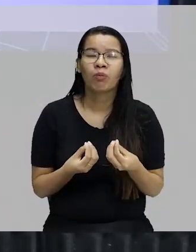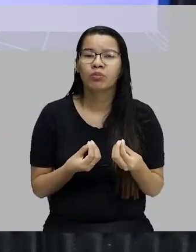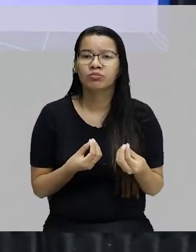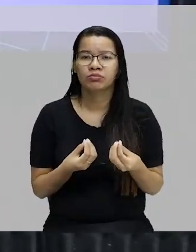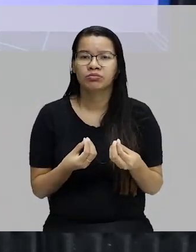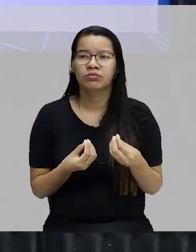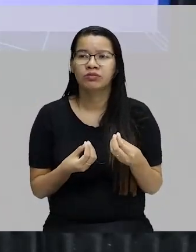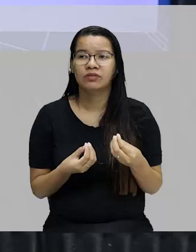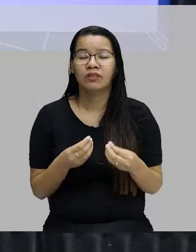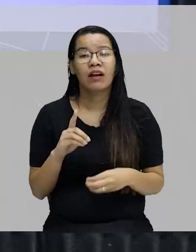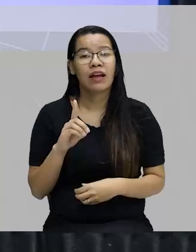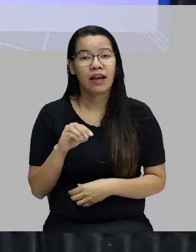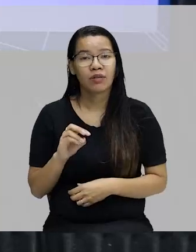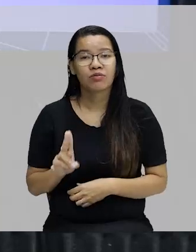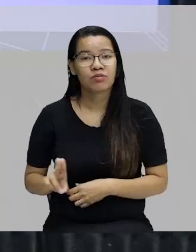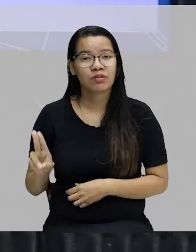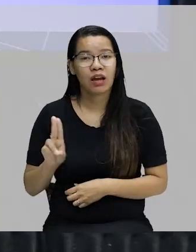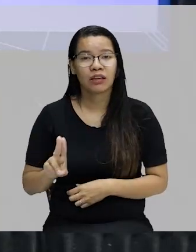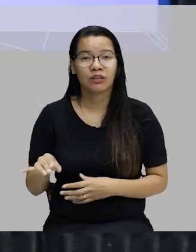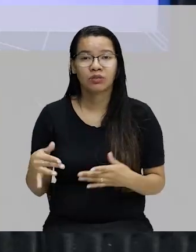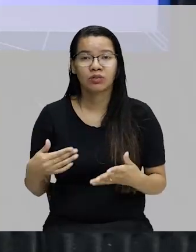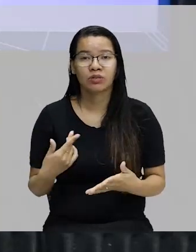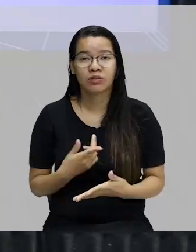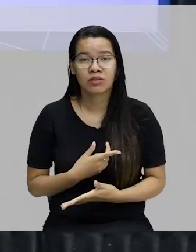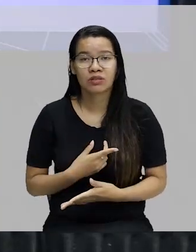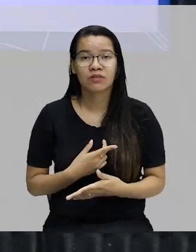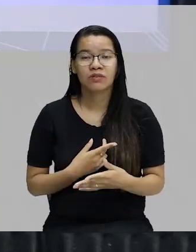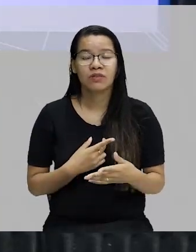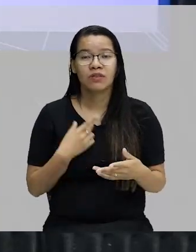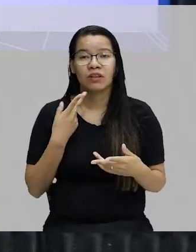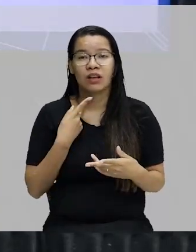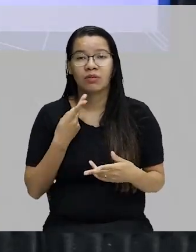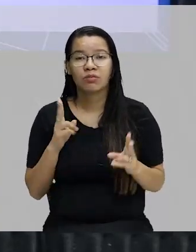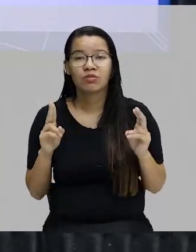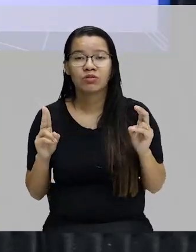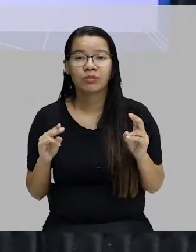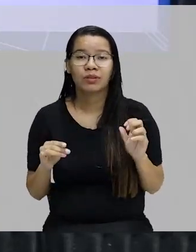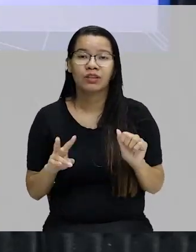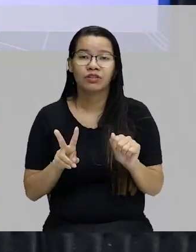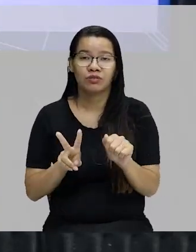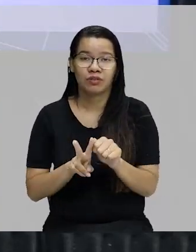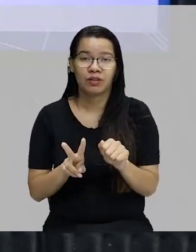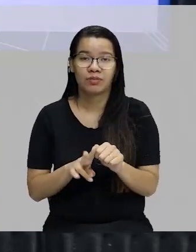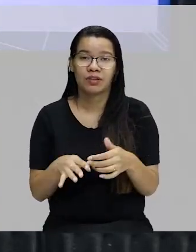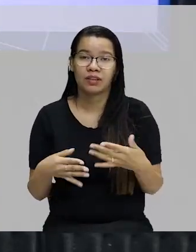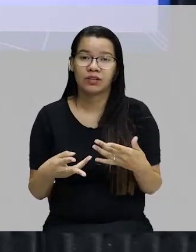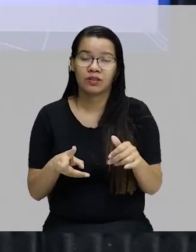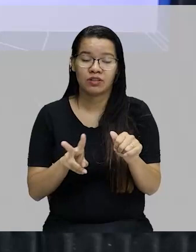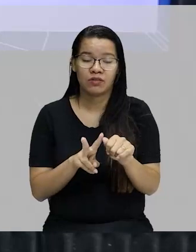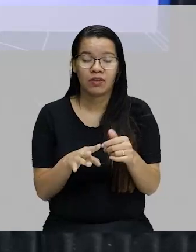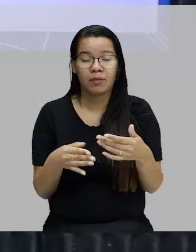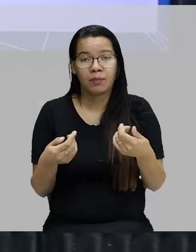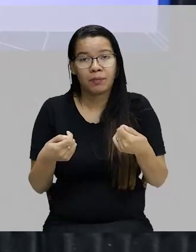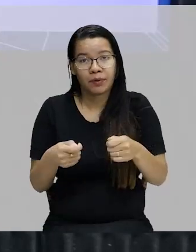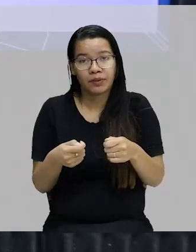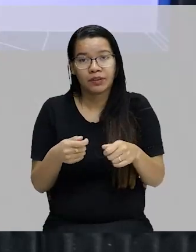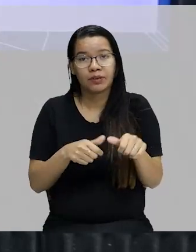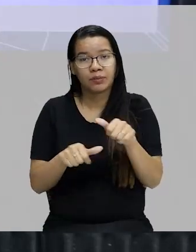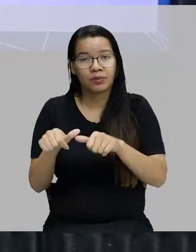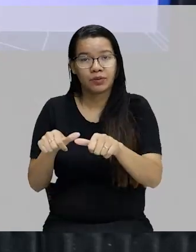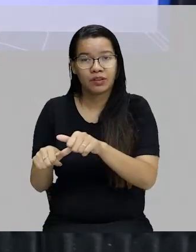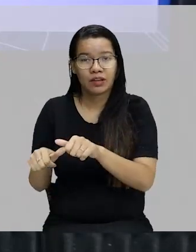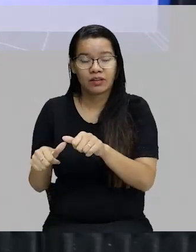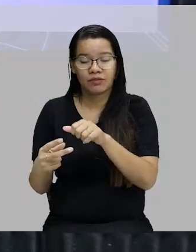forma, ela vai ser muito utilizada quando nós tratarmos de advérbios. Os advérbios, portanto, podem modificar